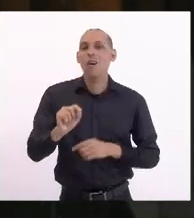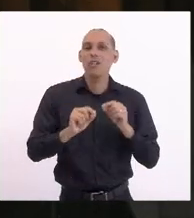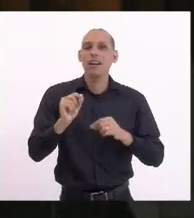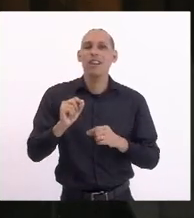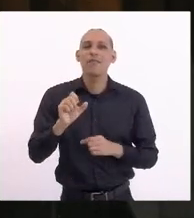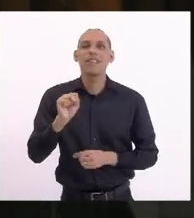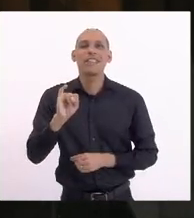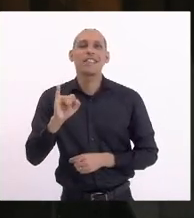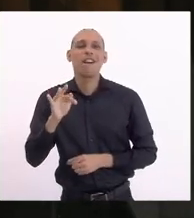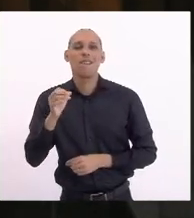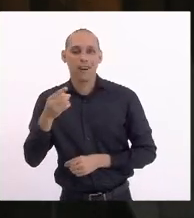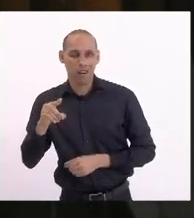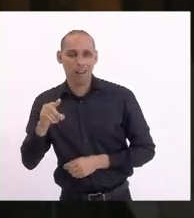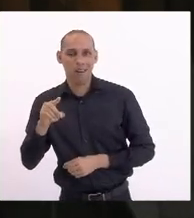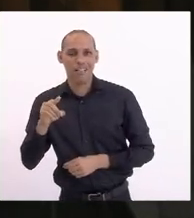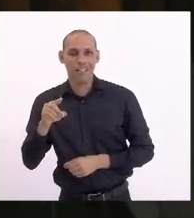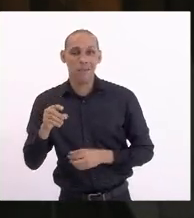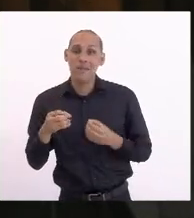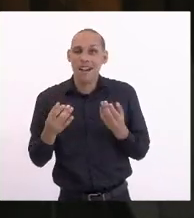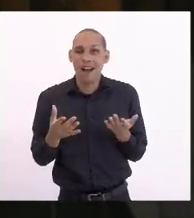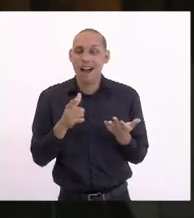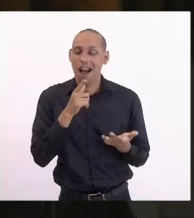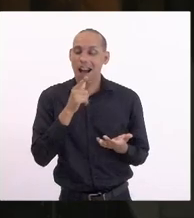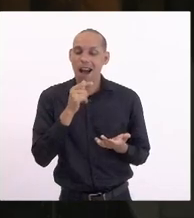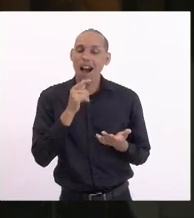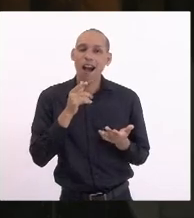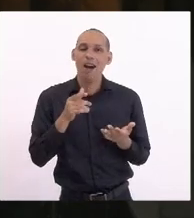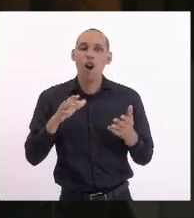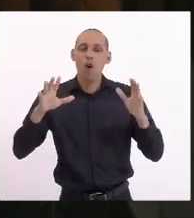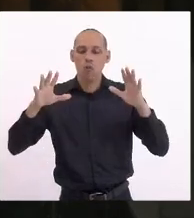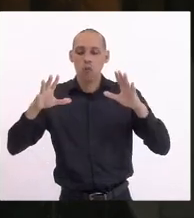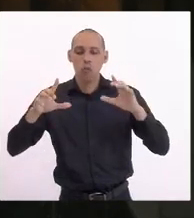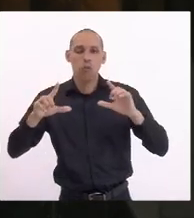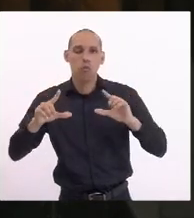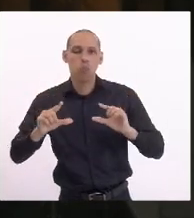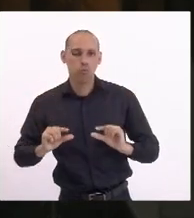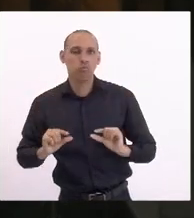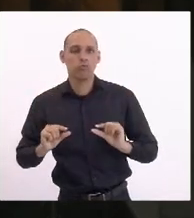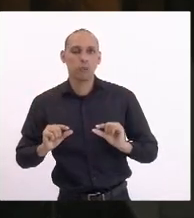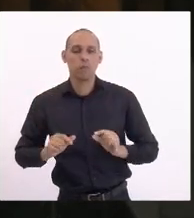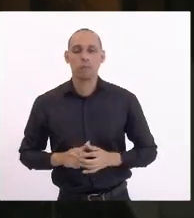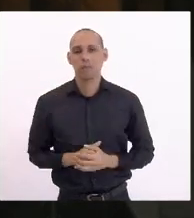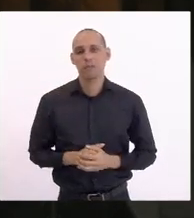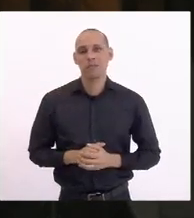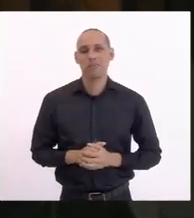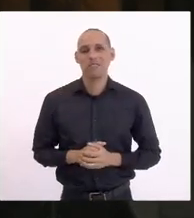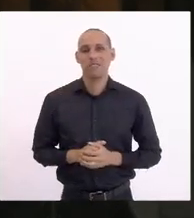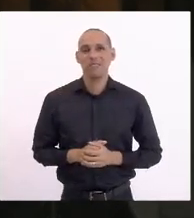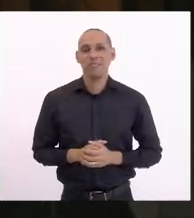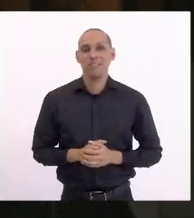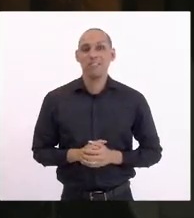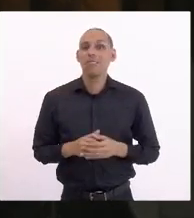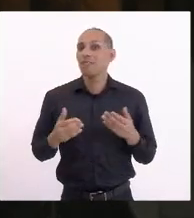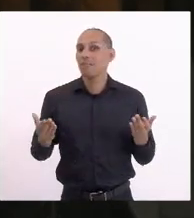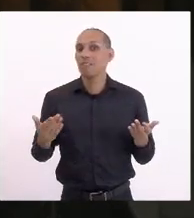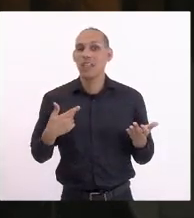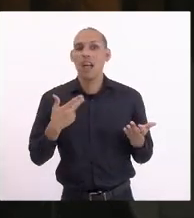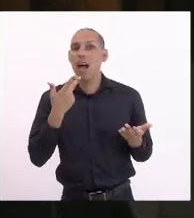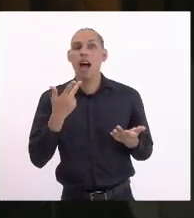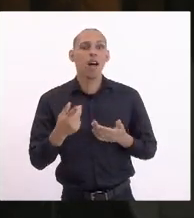sifão, né, para essa água escoar. Né? E estou dizendo isso